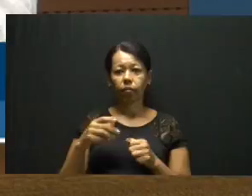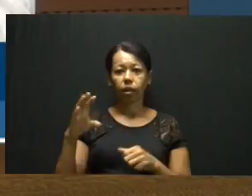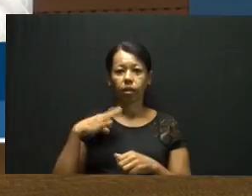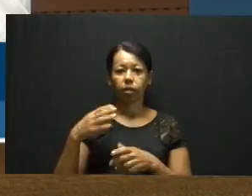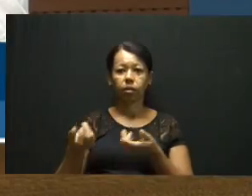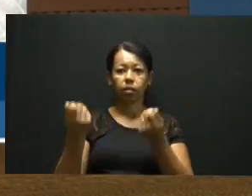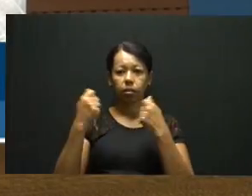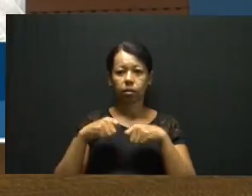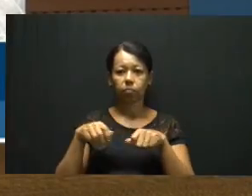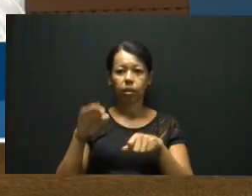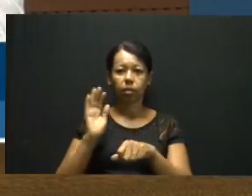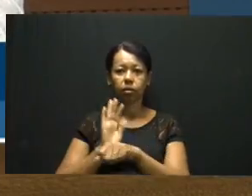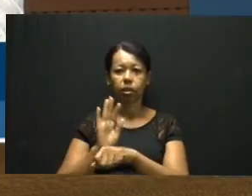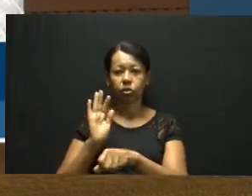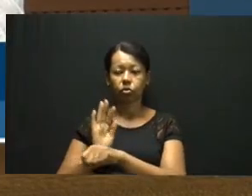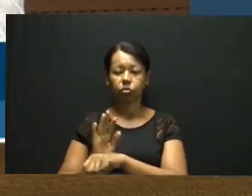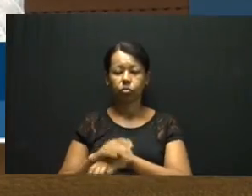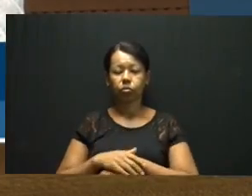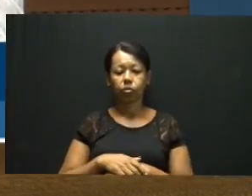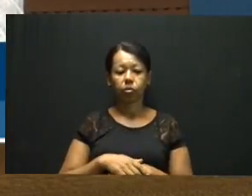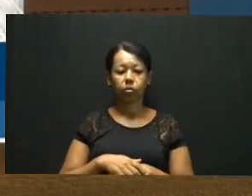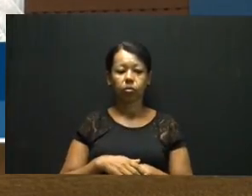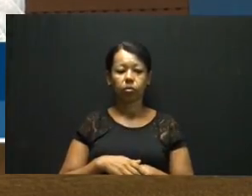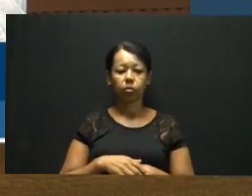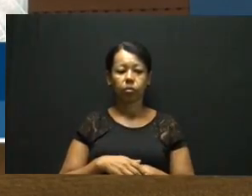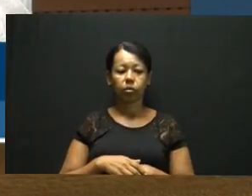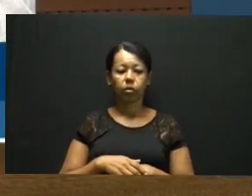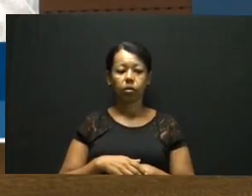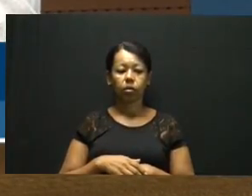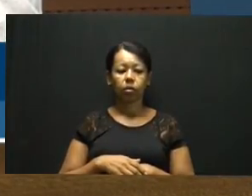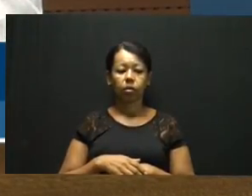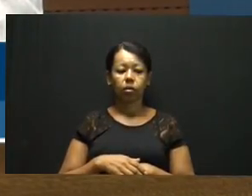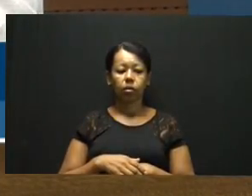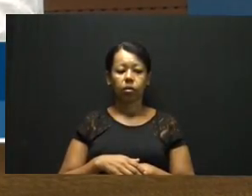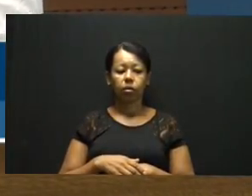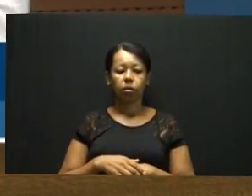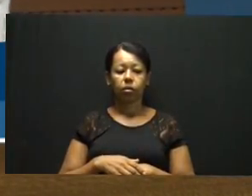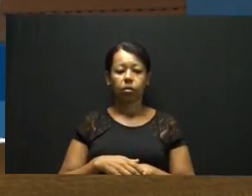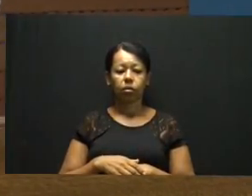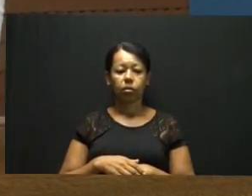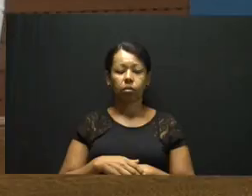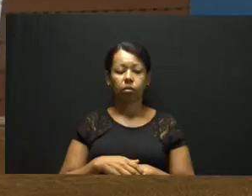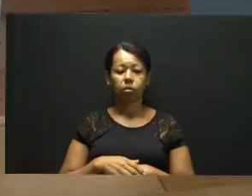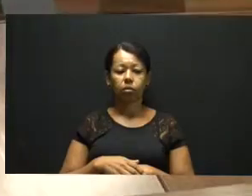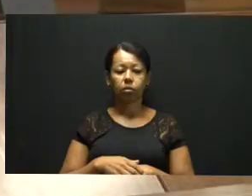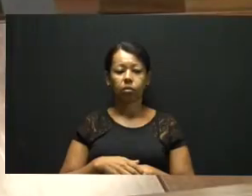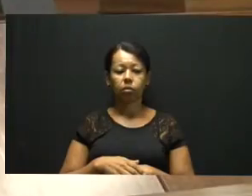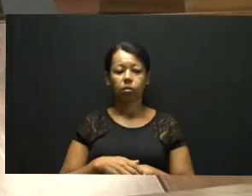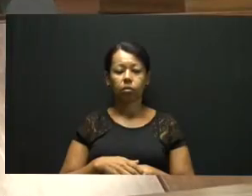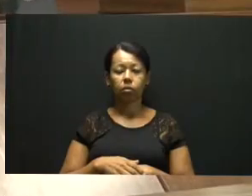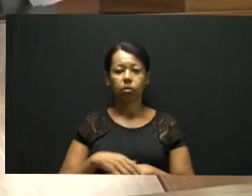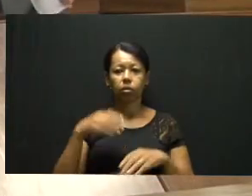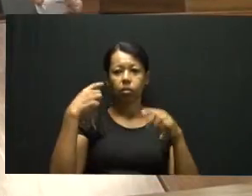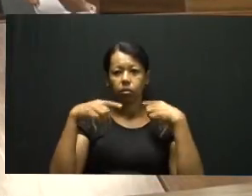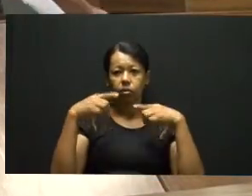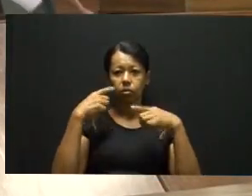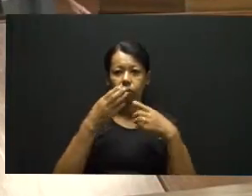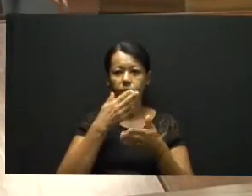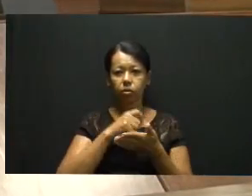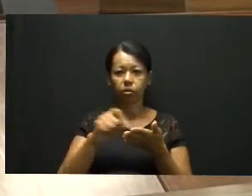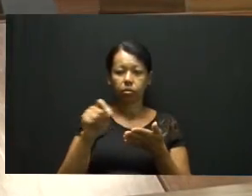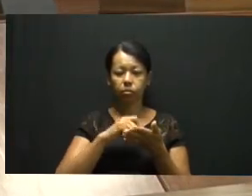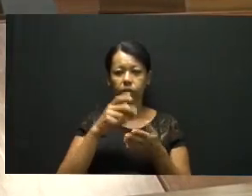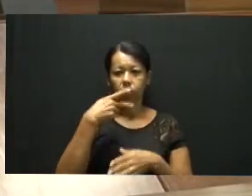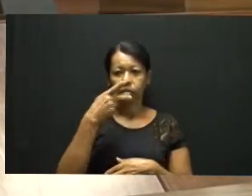receber tais benefícios. Sala Dona Helena Melete Cunha, Érica Versosa. Em discussão, requerimento,